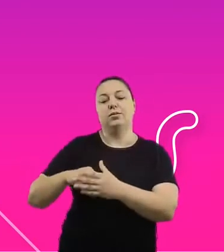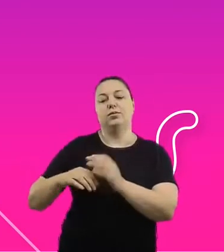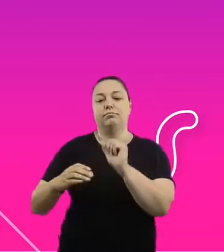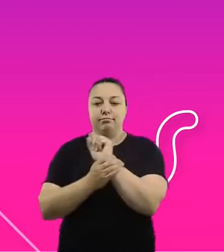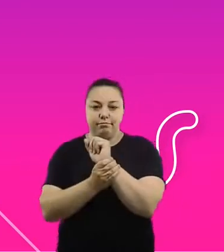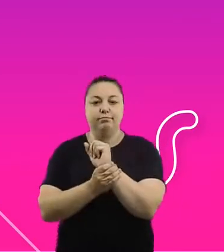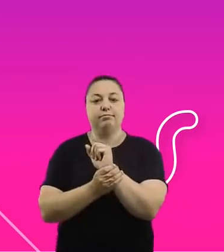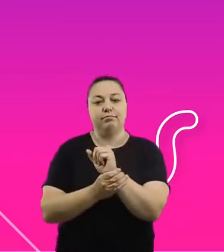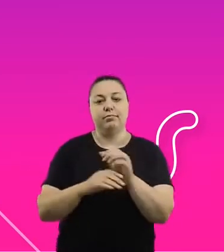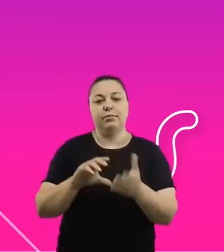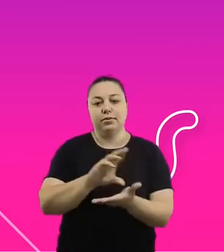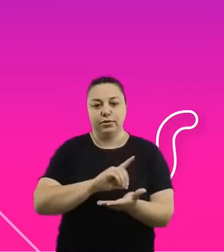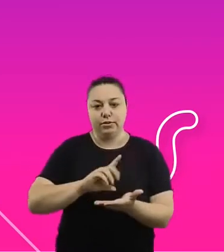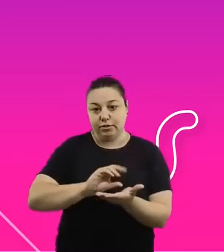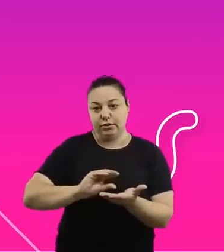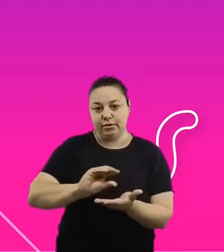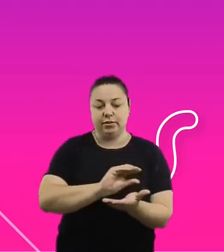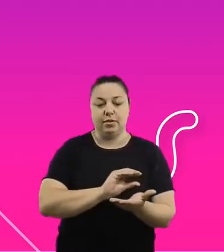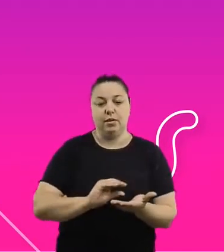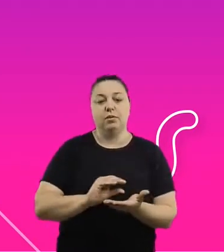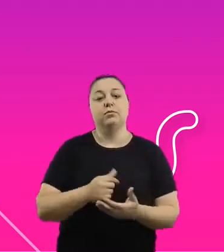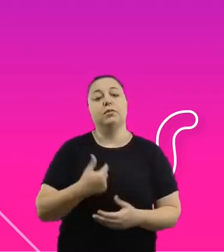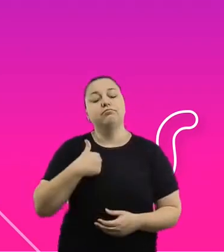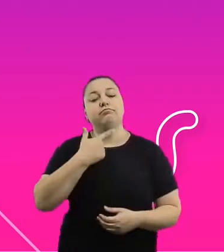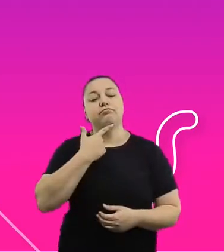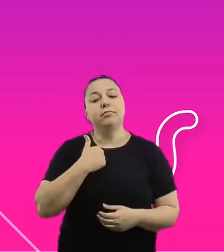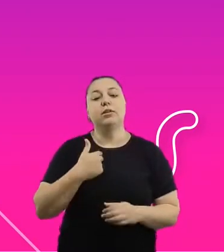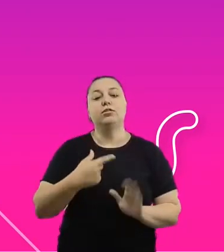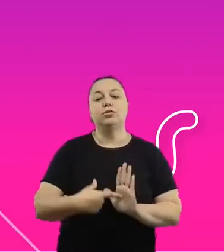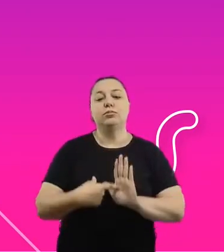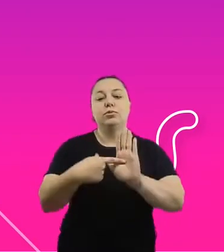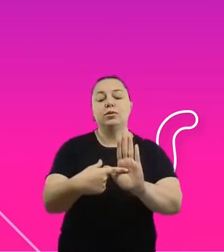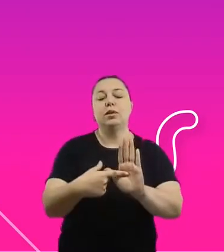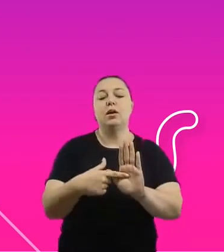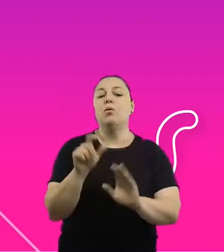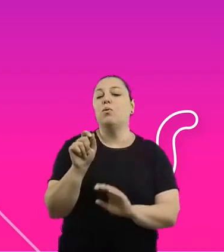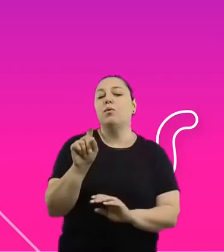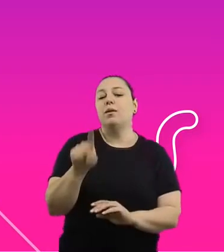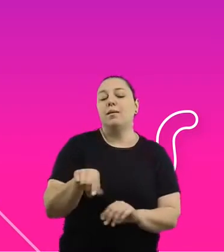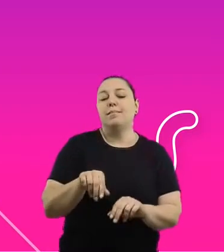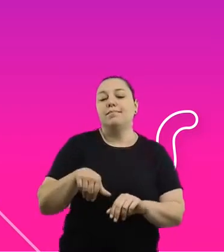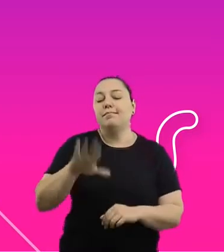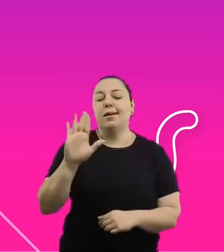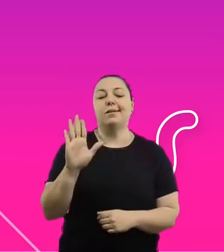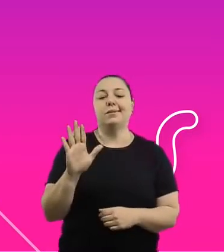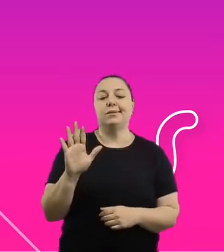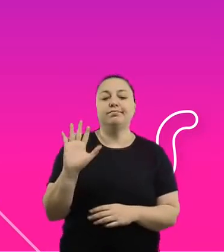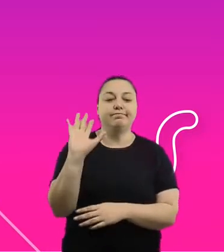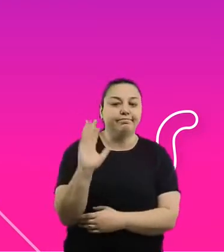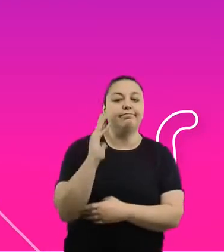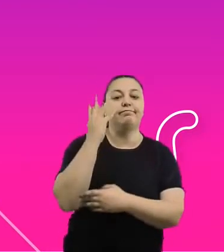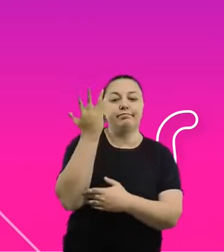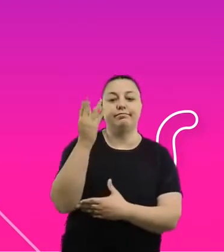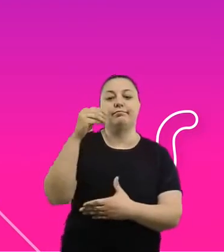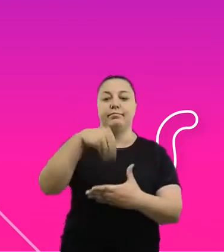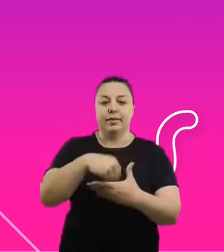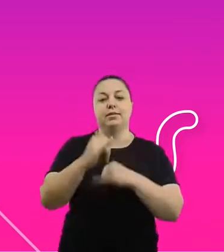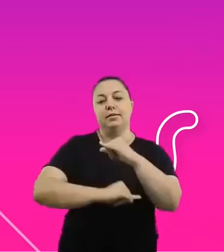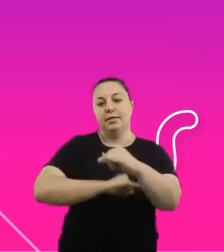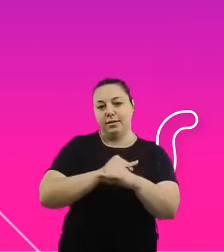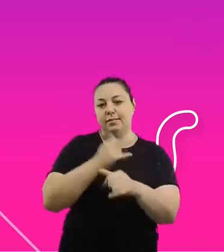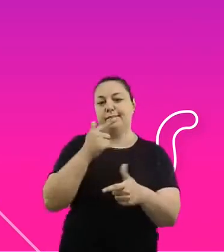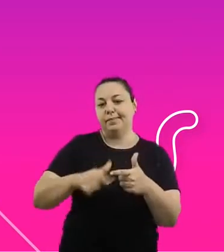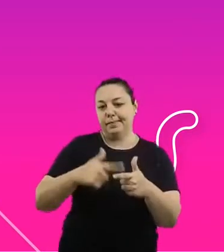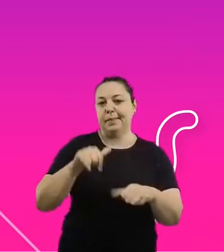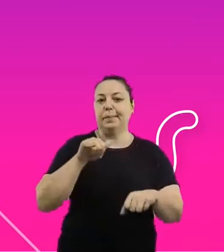justamente quais são os casos mais comuns aí de fraude, de golpes que tem acontecido na internet, né? Em